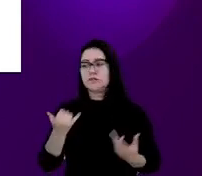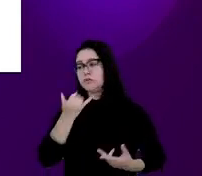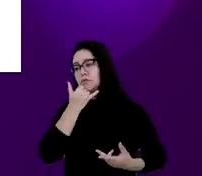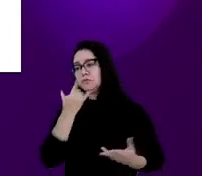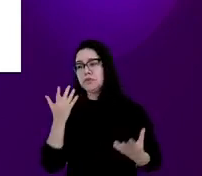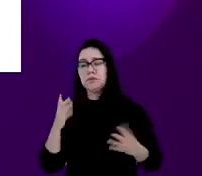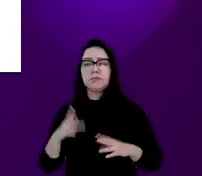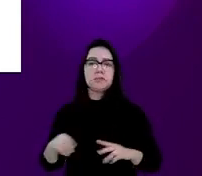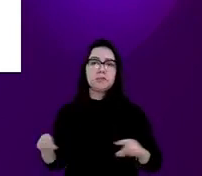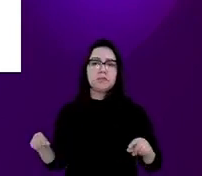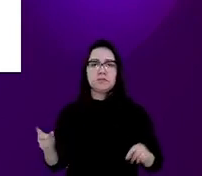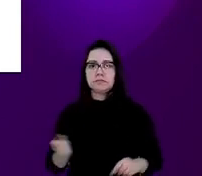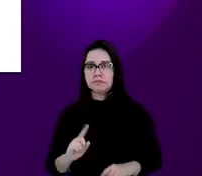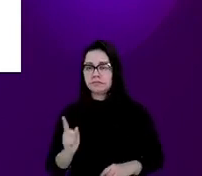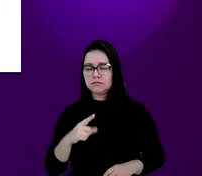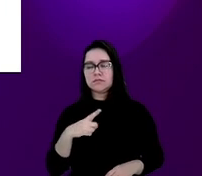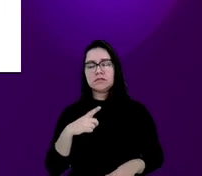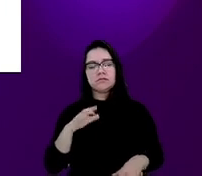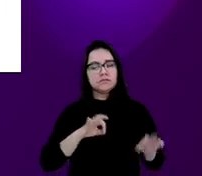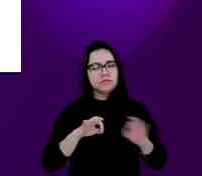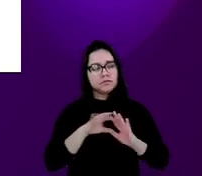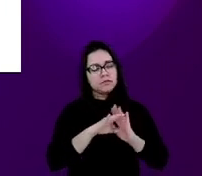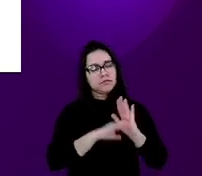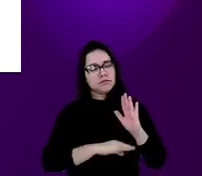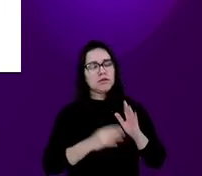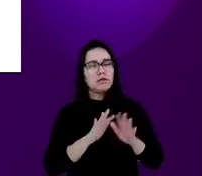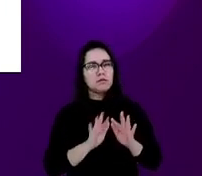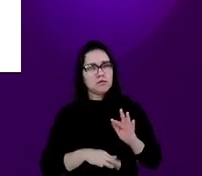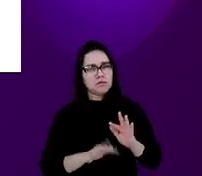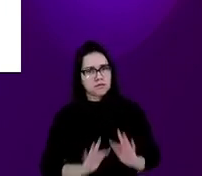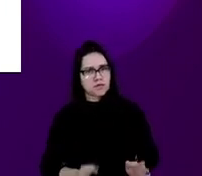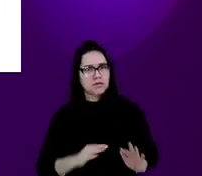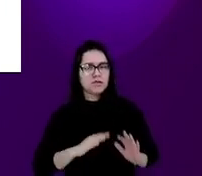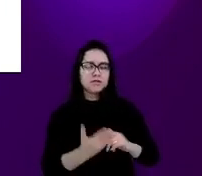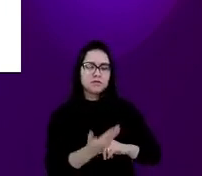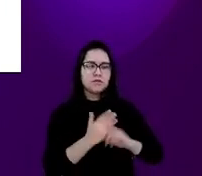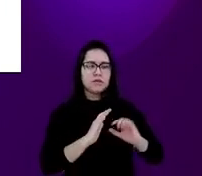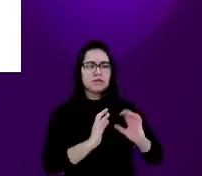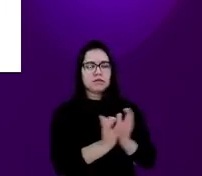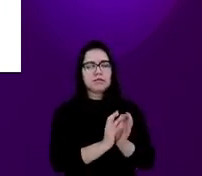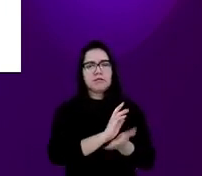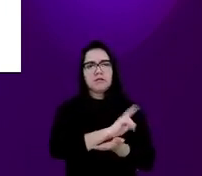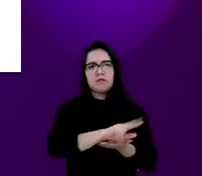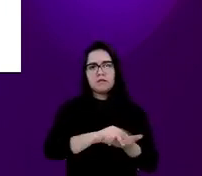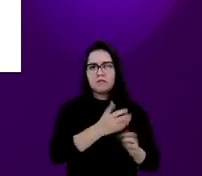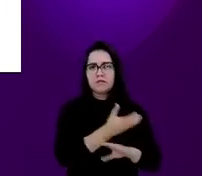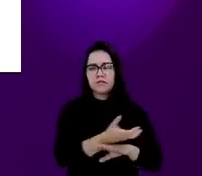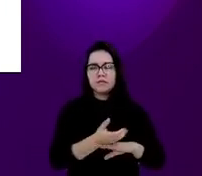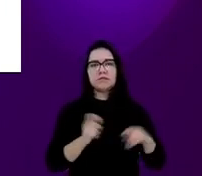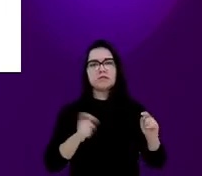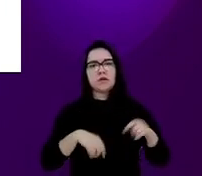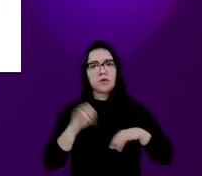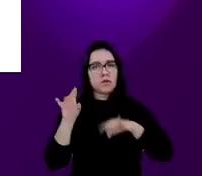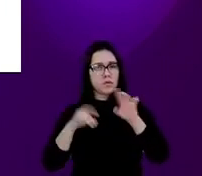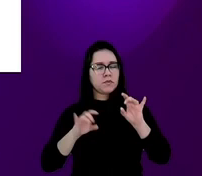planejar com humildade, com a ajuda de equipes multiprofissionais e outras especialidades para a gente